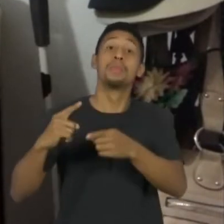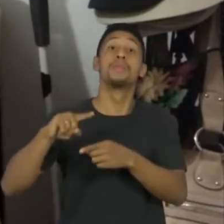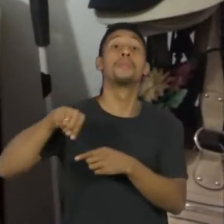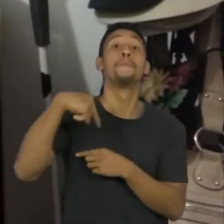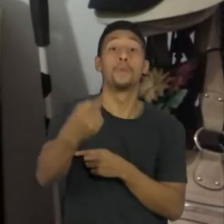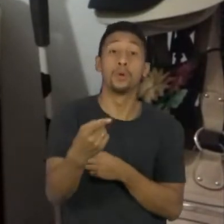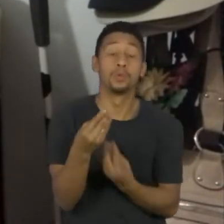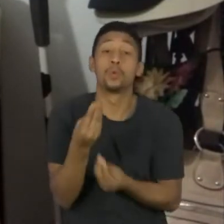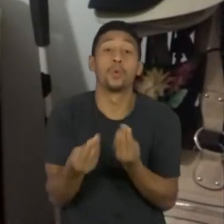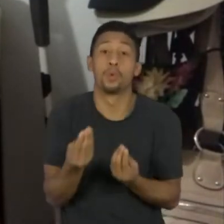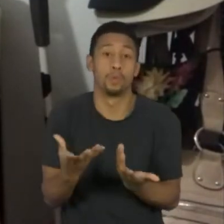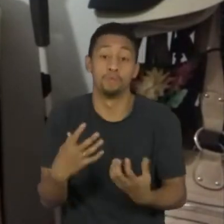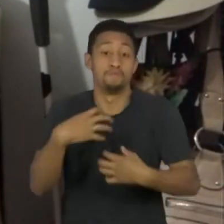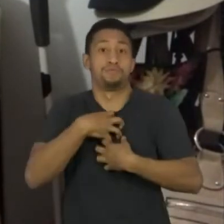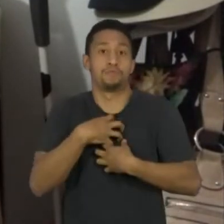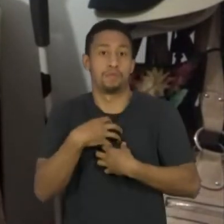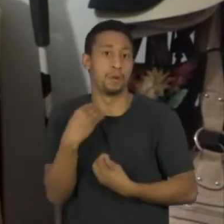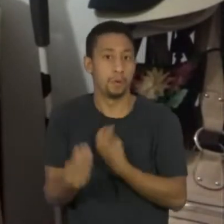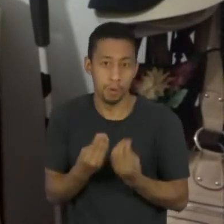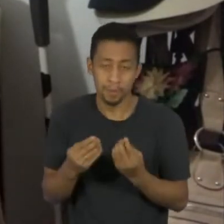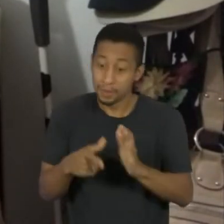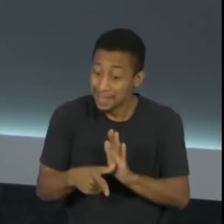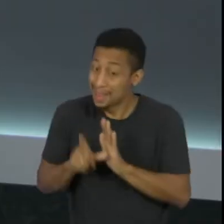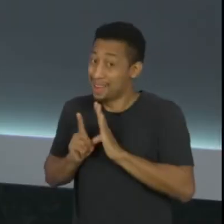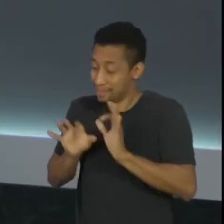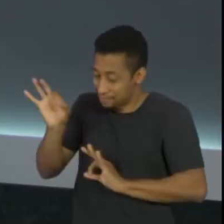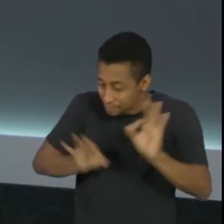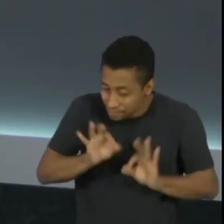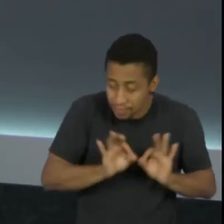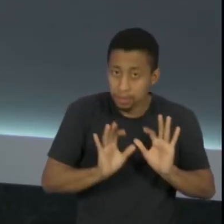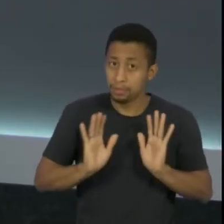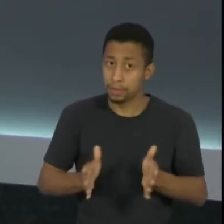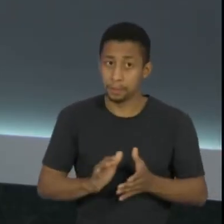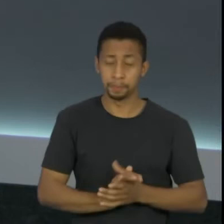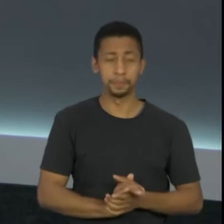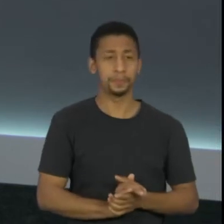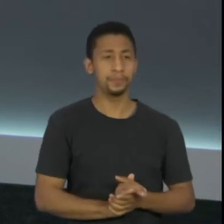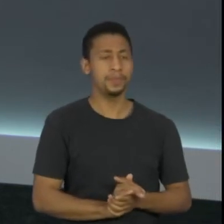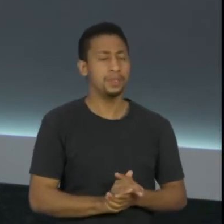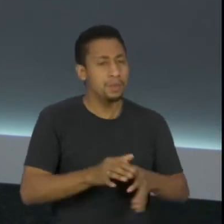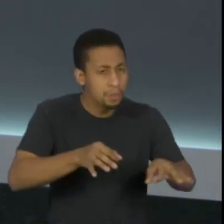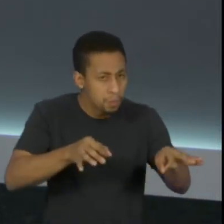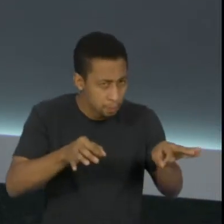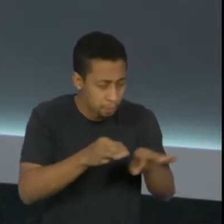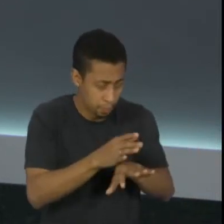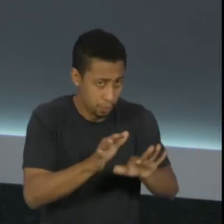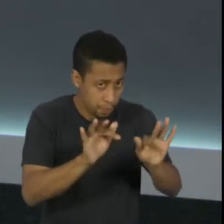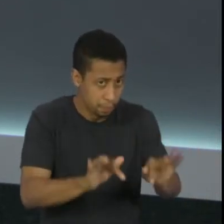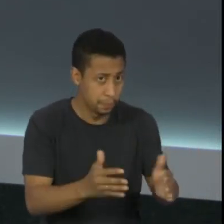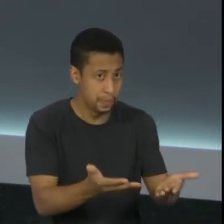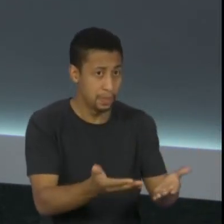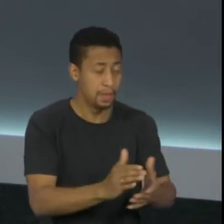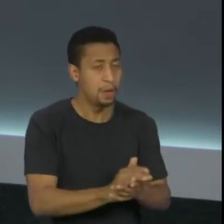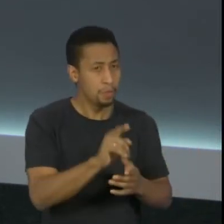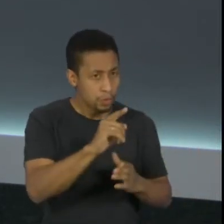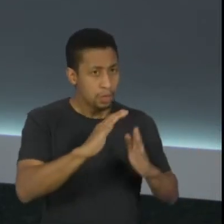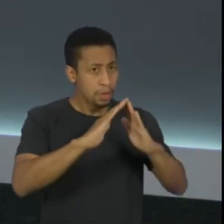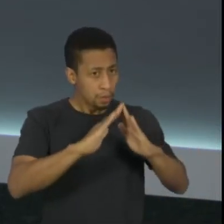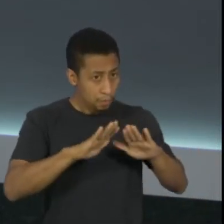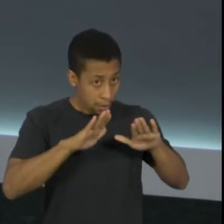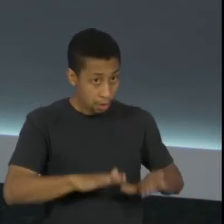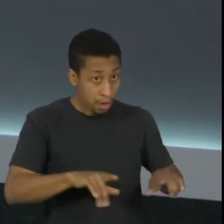A gente precisa tentar agir antes que as coisas aconteçam. Para terminar, Jairo, você também está aí em